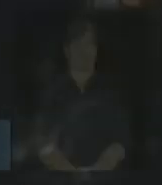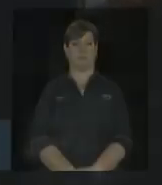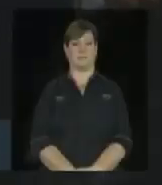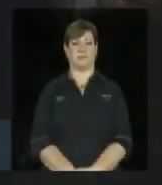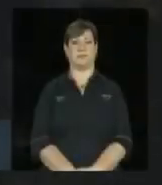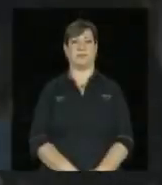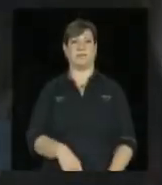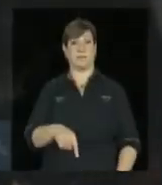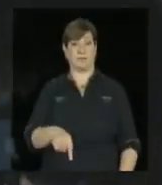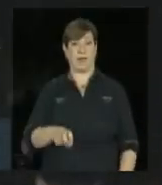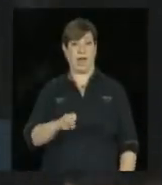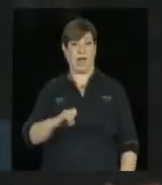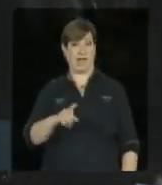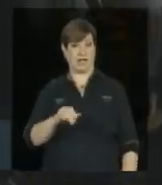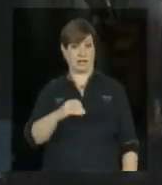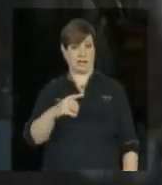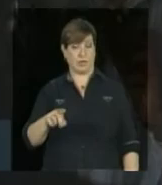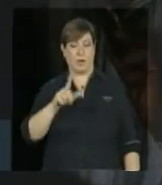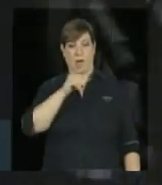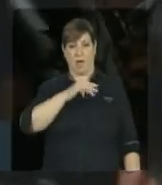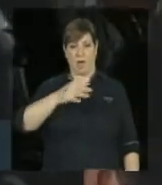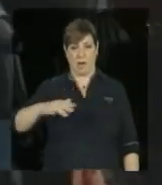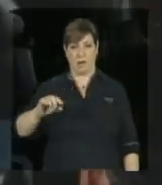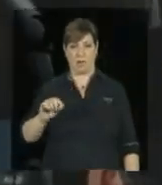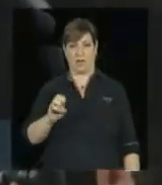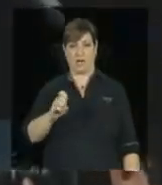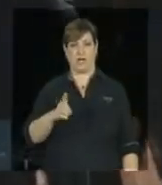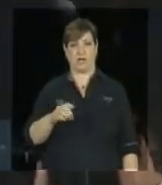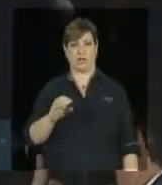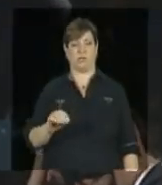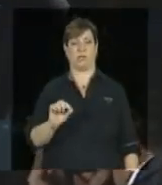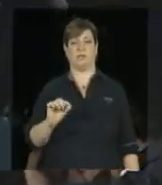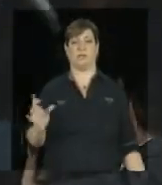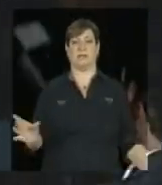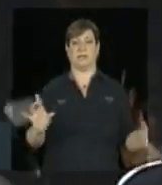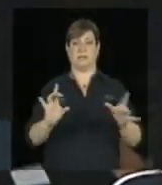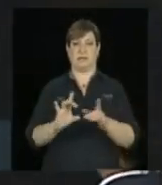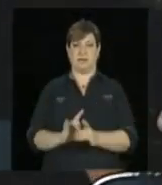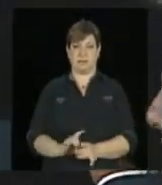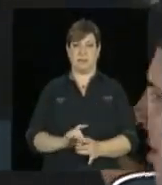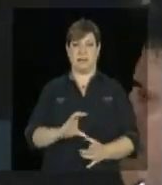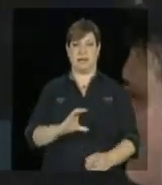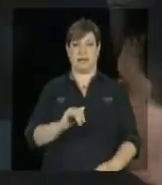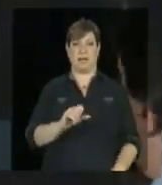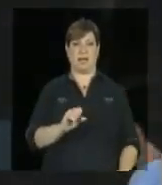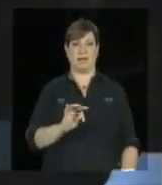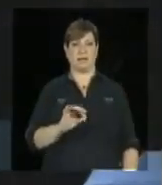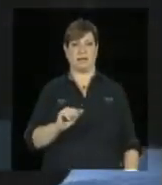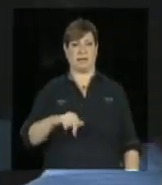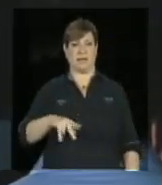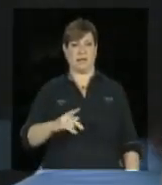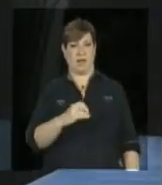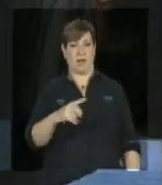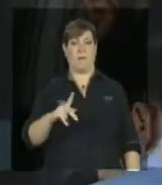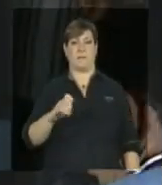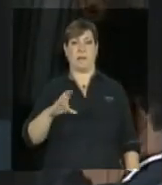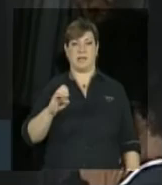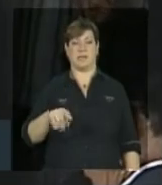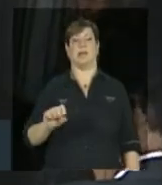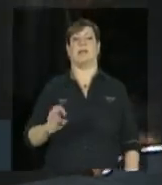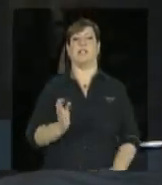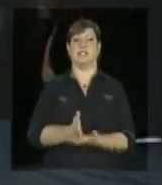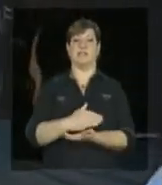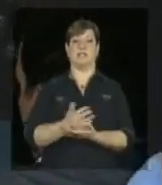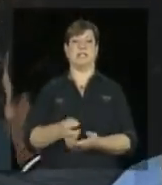Esse eixão das águas, o eixo de integração Castanhão-Pecém, é dividido